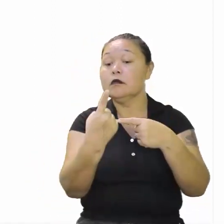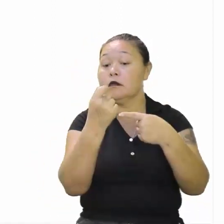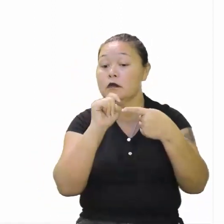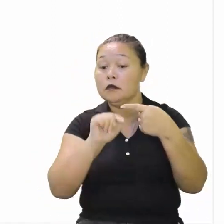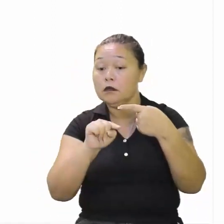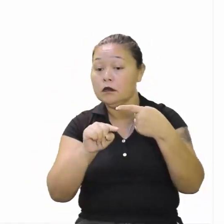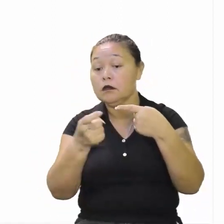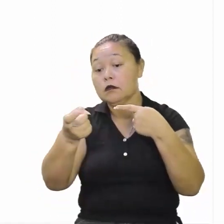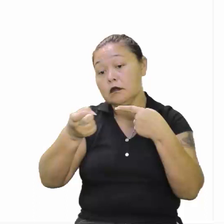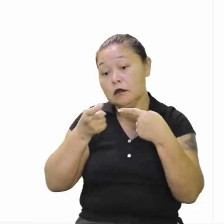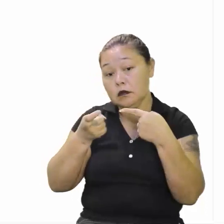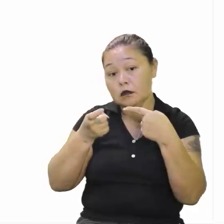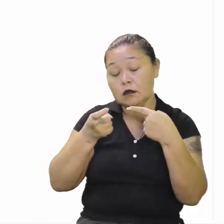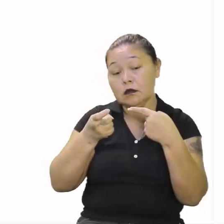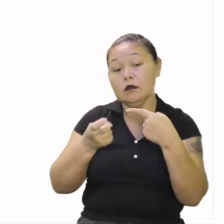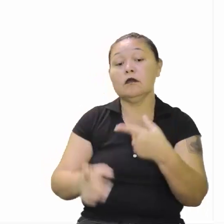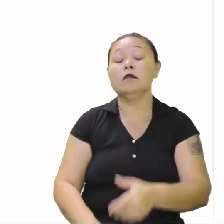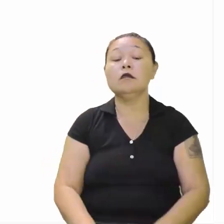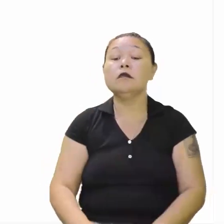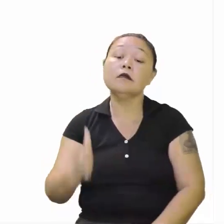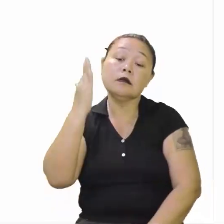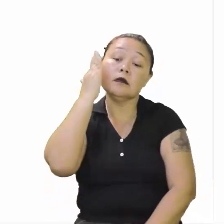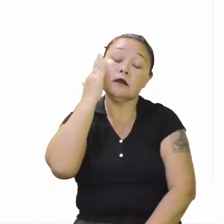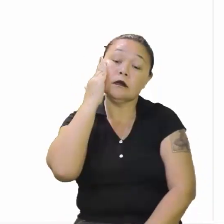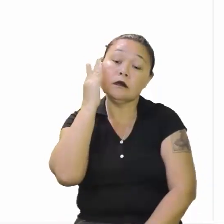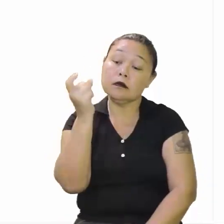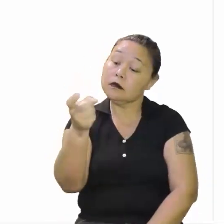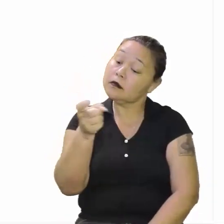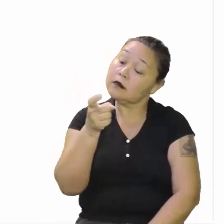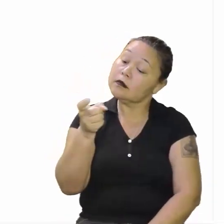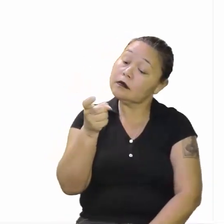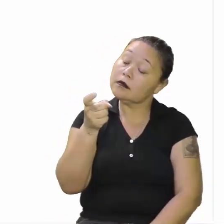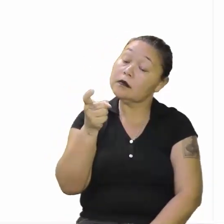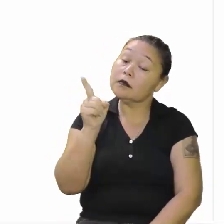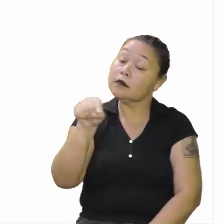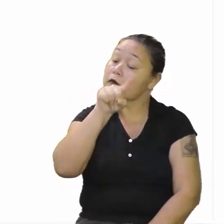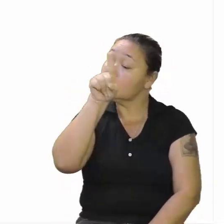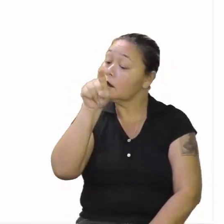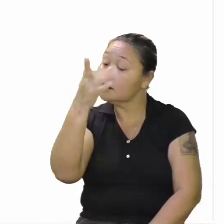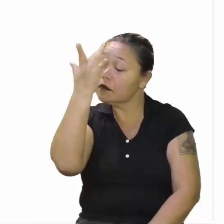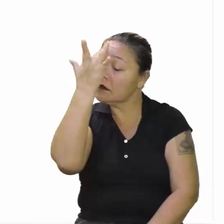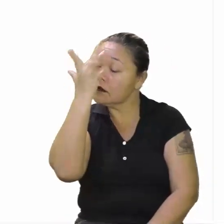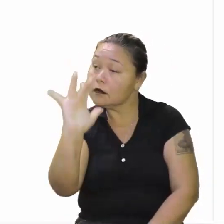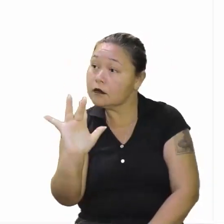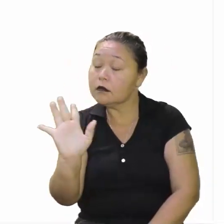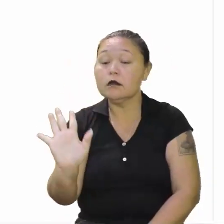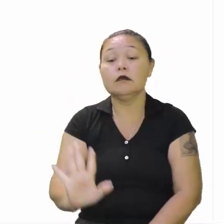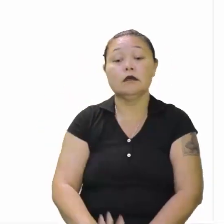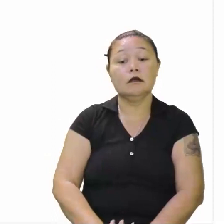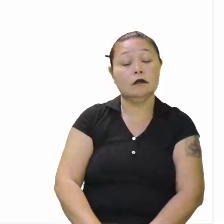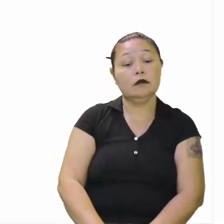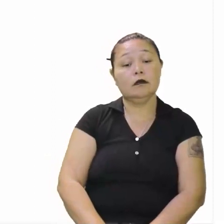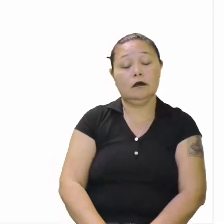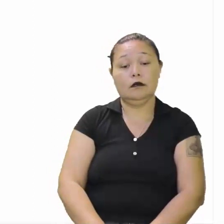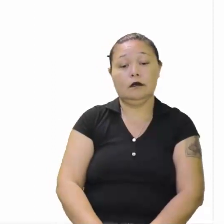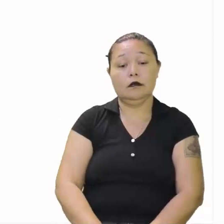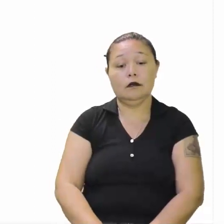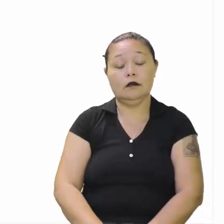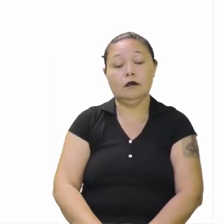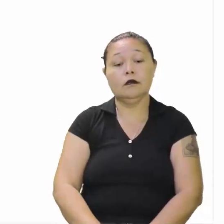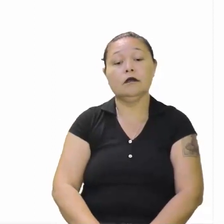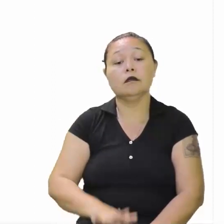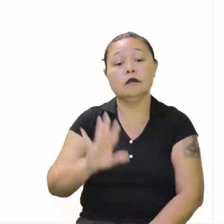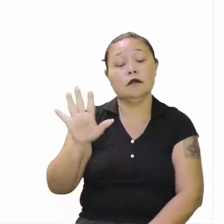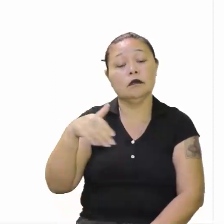vezes X. O que eu quero saber é X, é a incógnita, aquilo que eu quero saber.